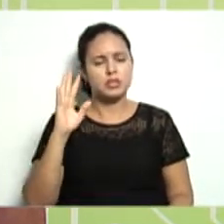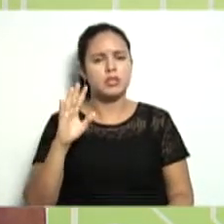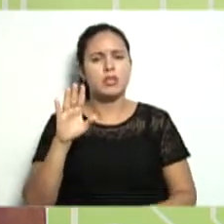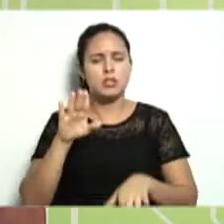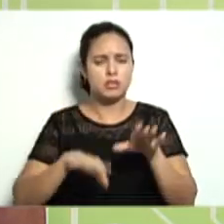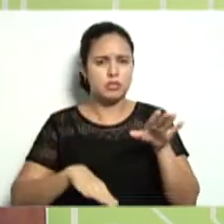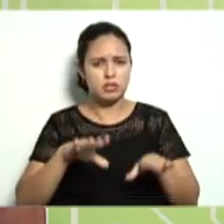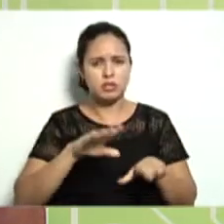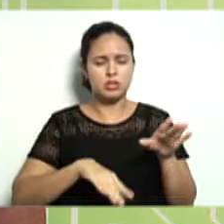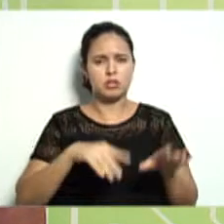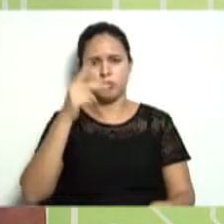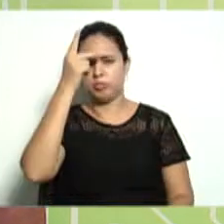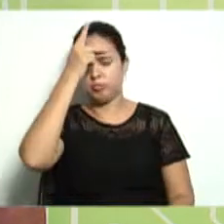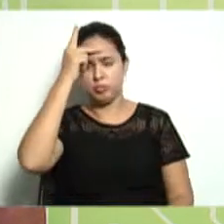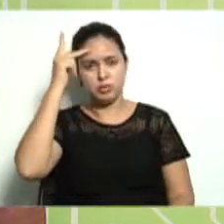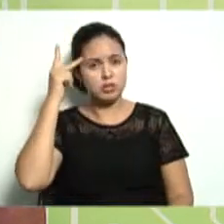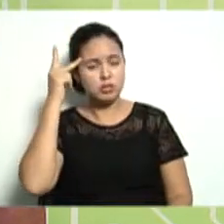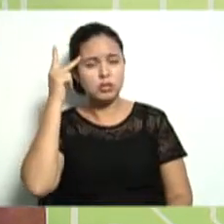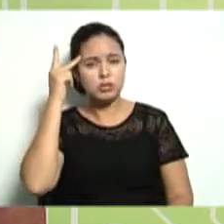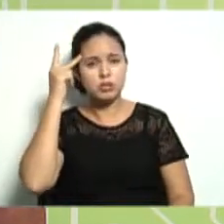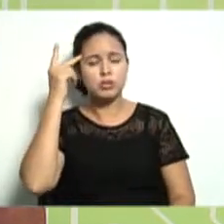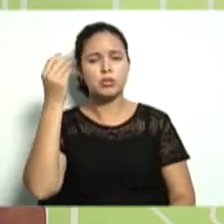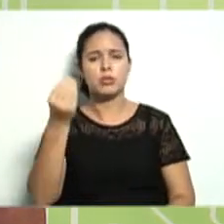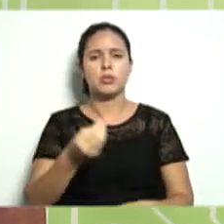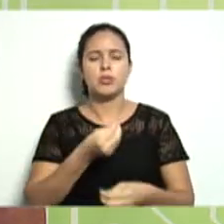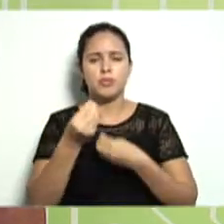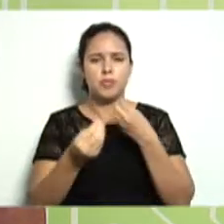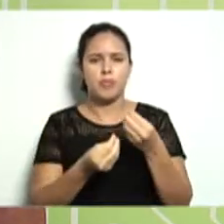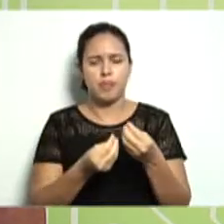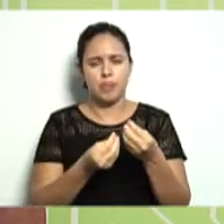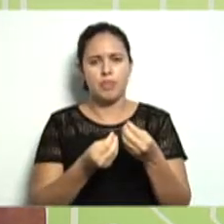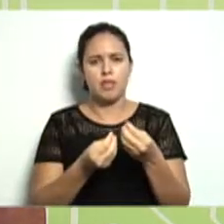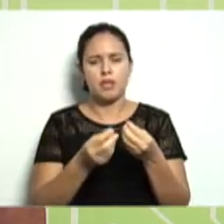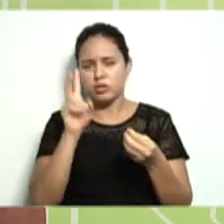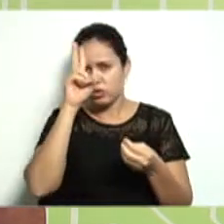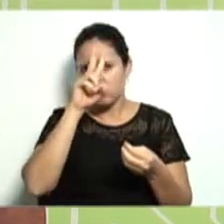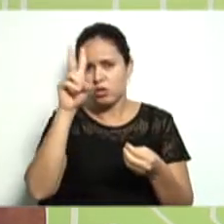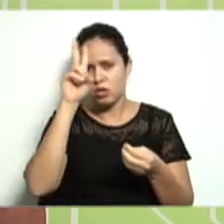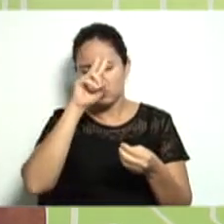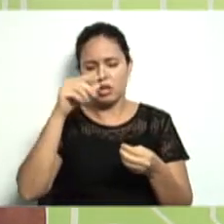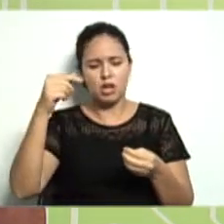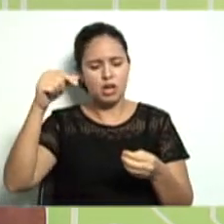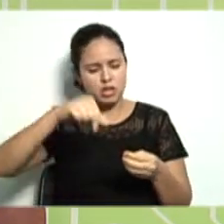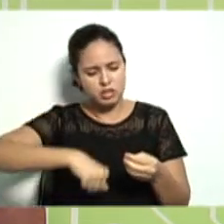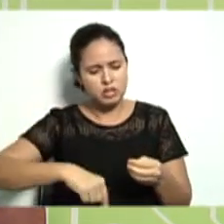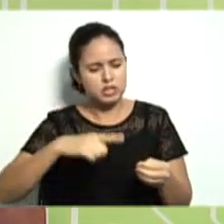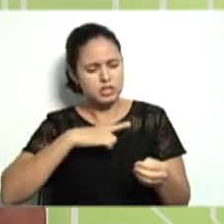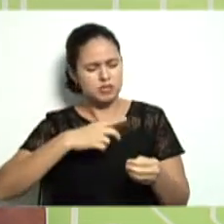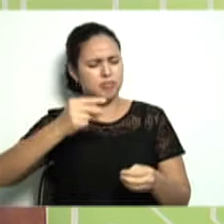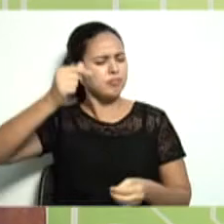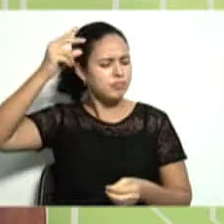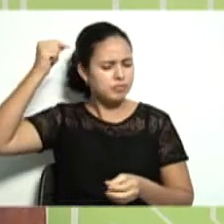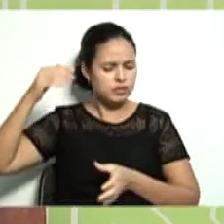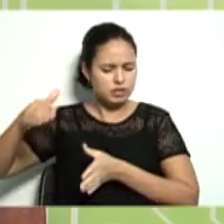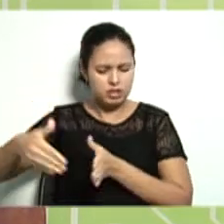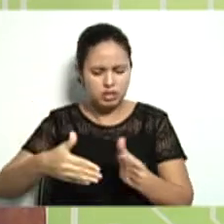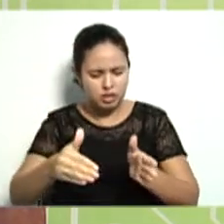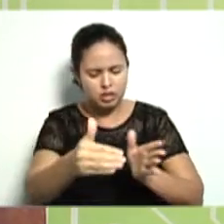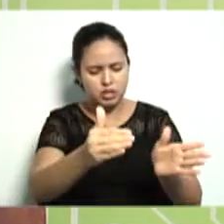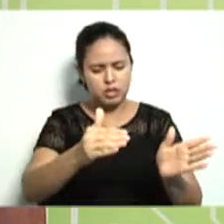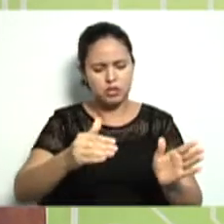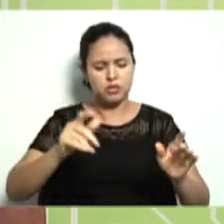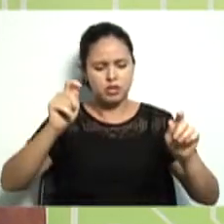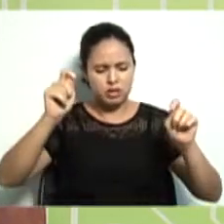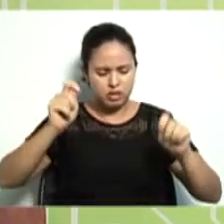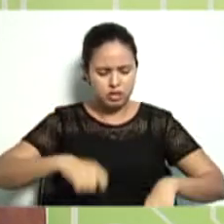mas eu conheço em alguns locais que as pessoas contam história, aqui passava um rio, o rio era legal, dava